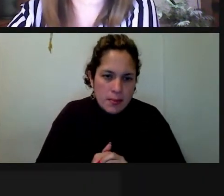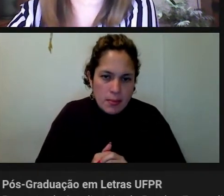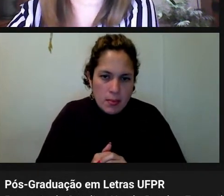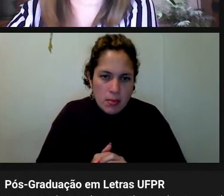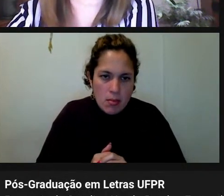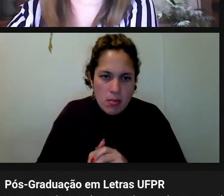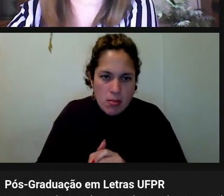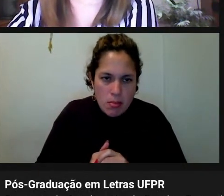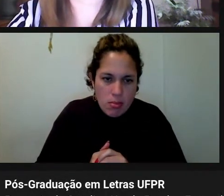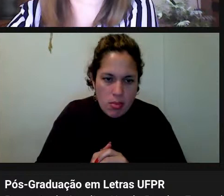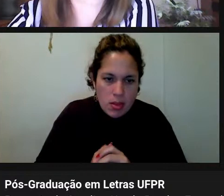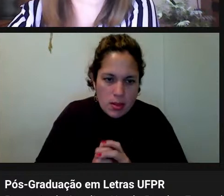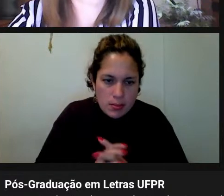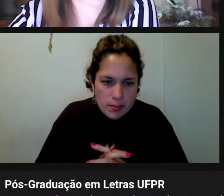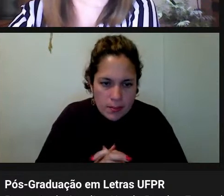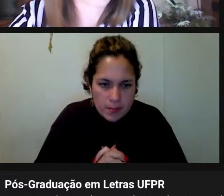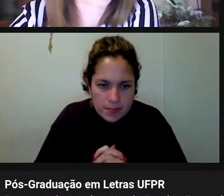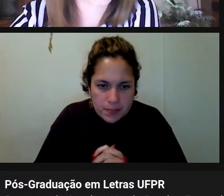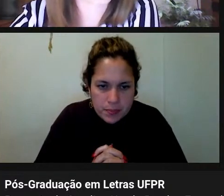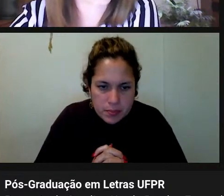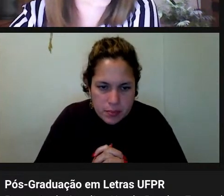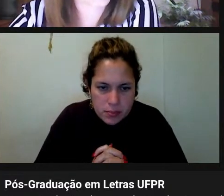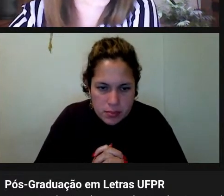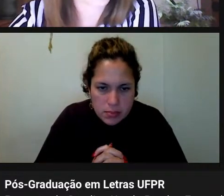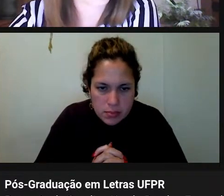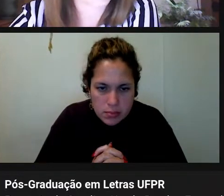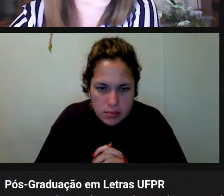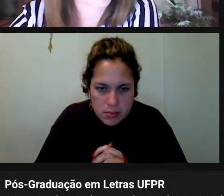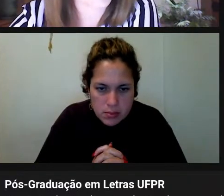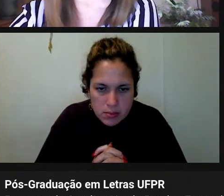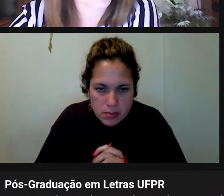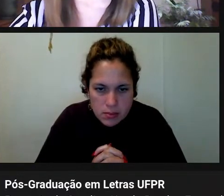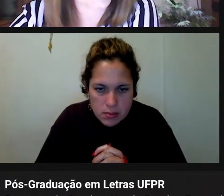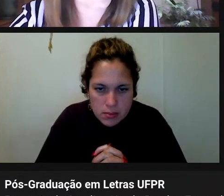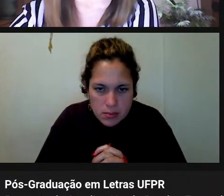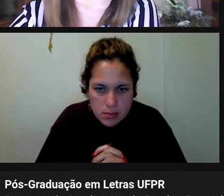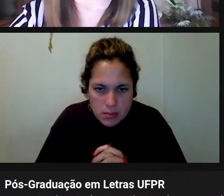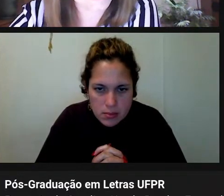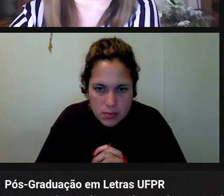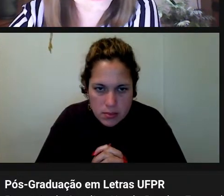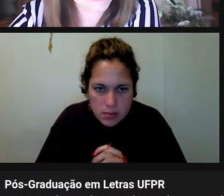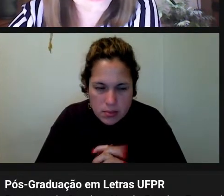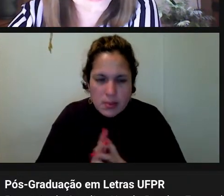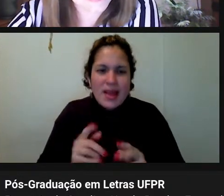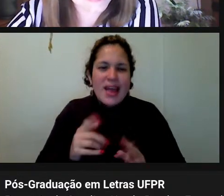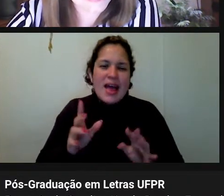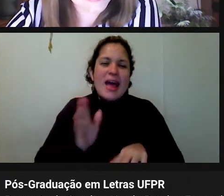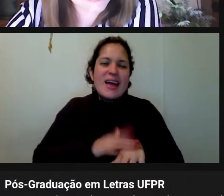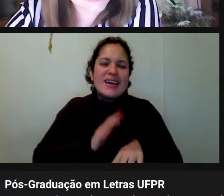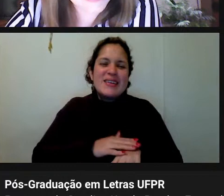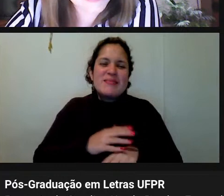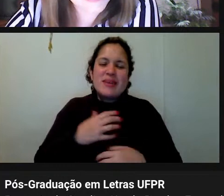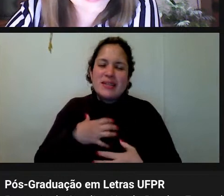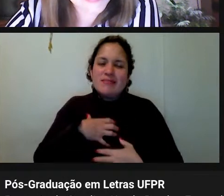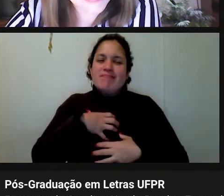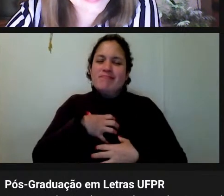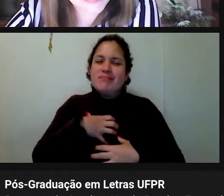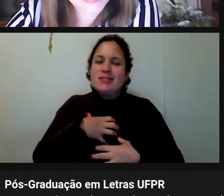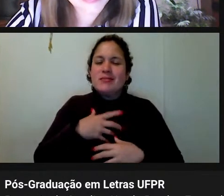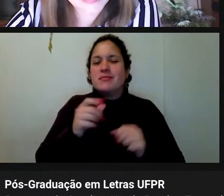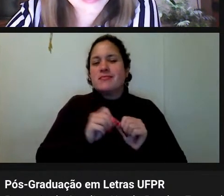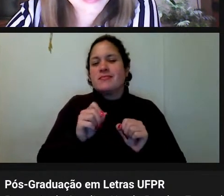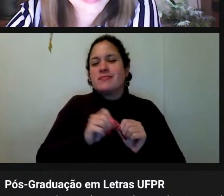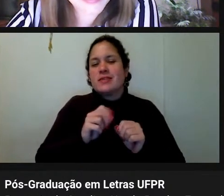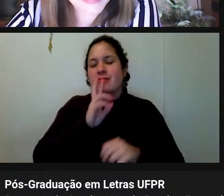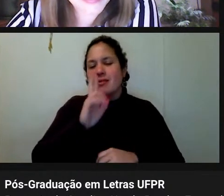Tak intuicyjnie, myślę, że tak może. Professora disse que isso é intuitivo que ela pensa ser.